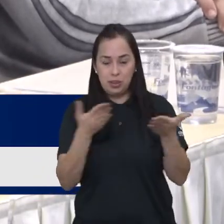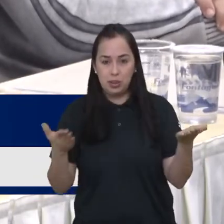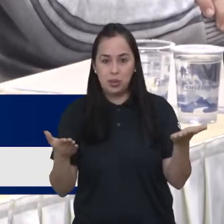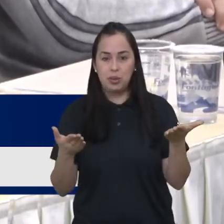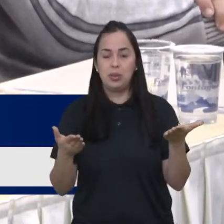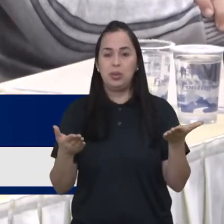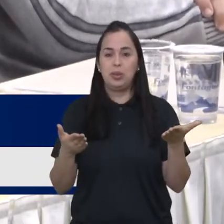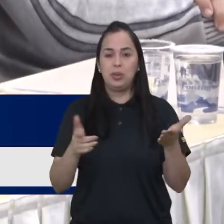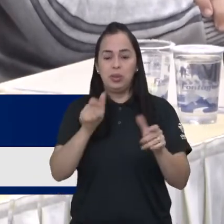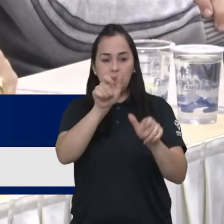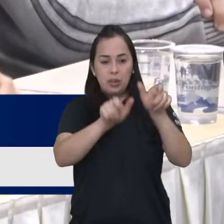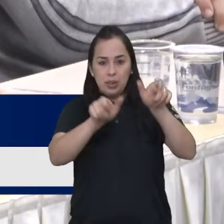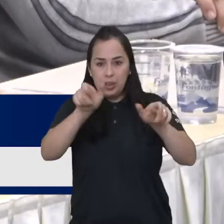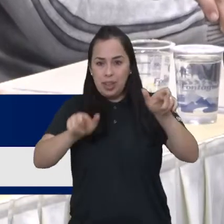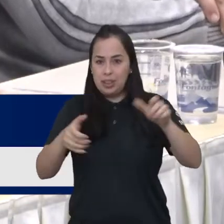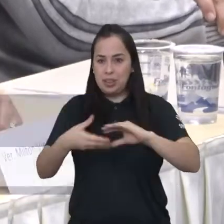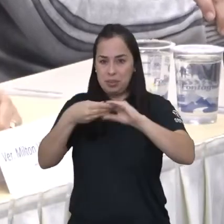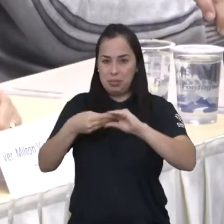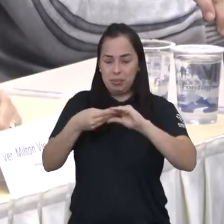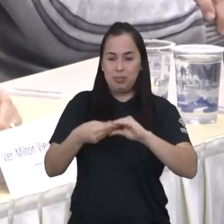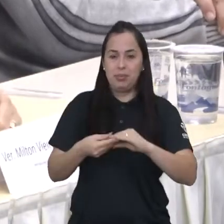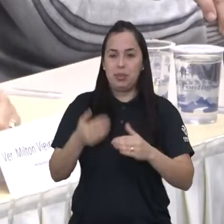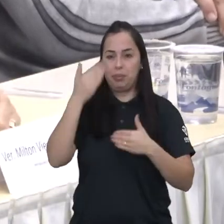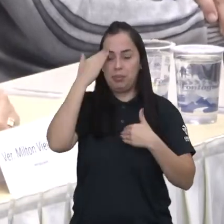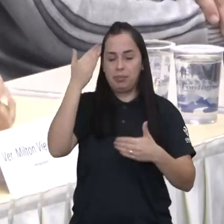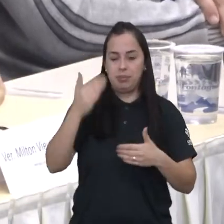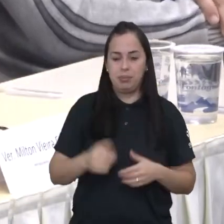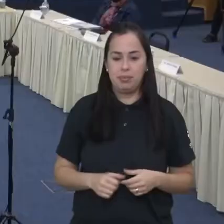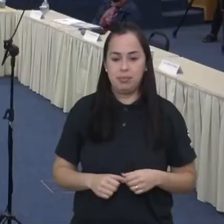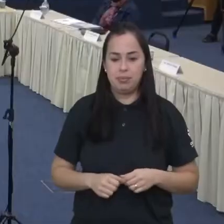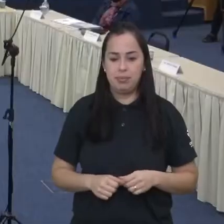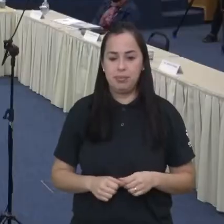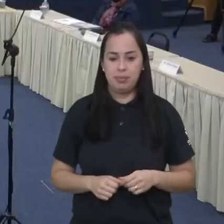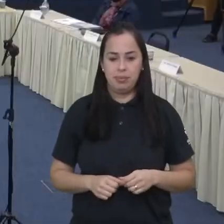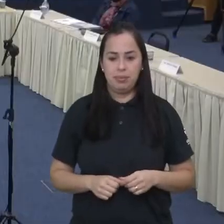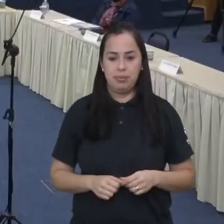cumprimentar o Aécio, em nome de todos eu cumprimento, tá bom? Obrigado.